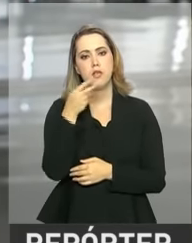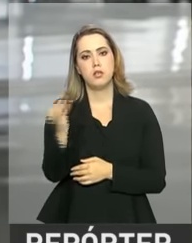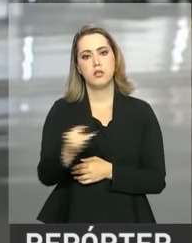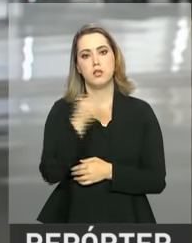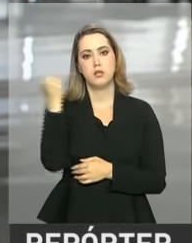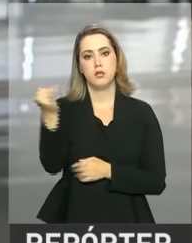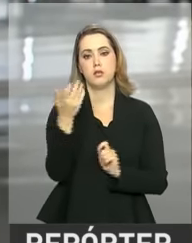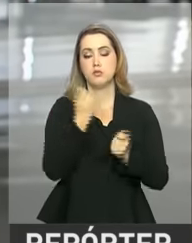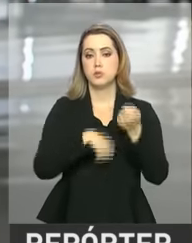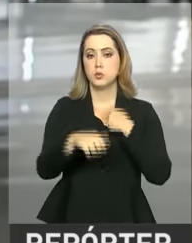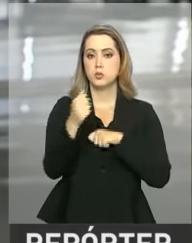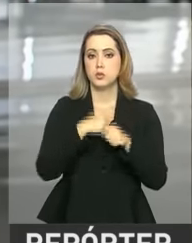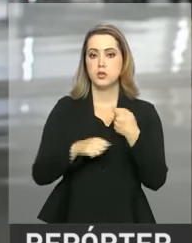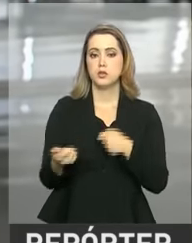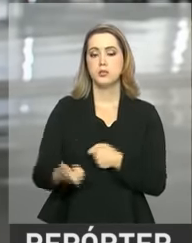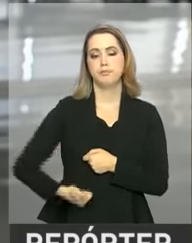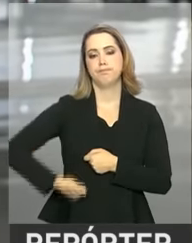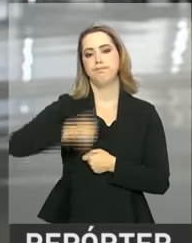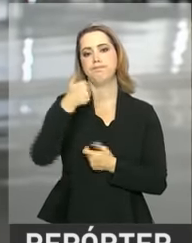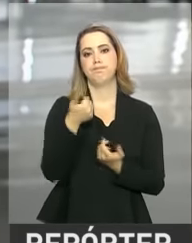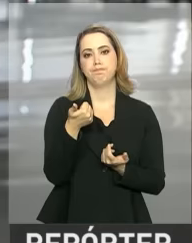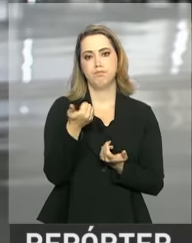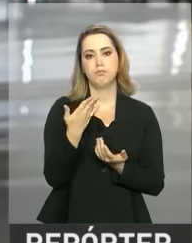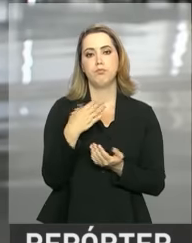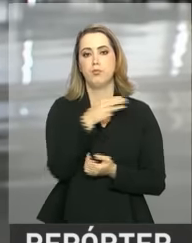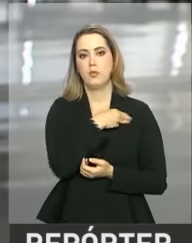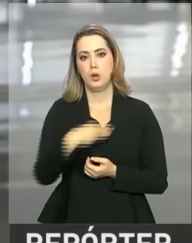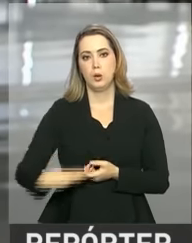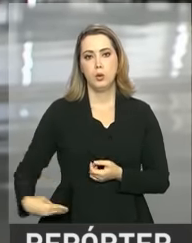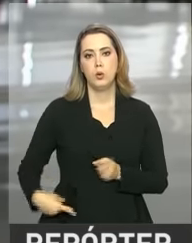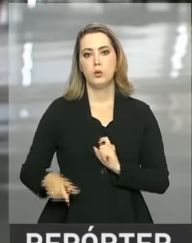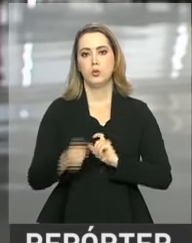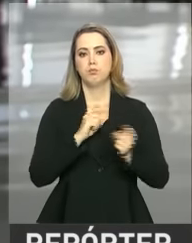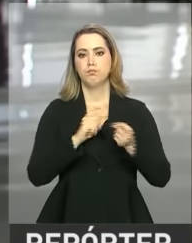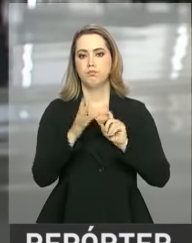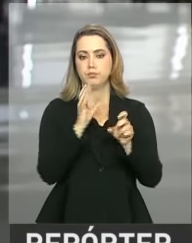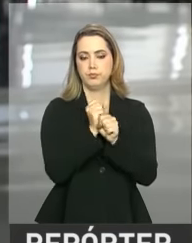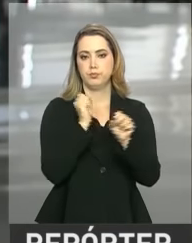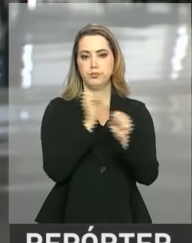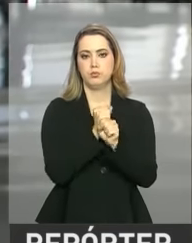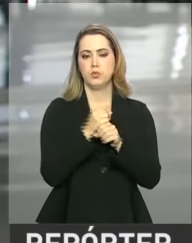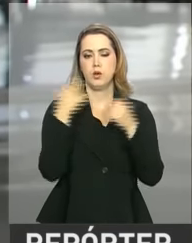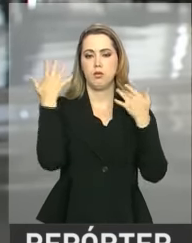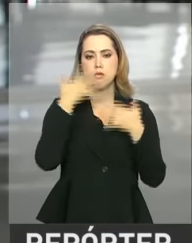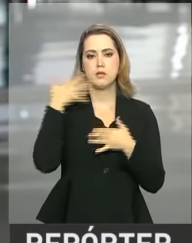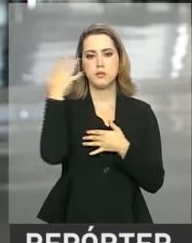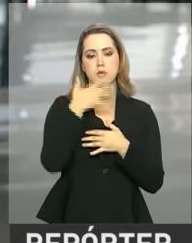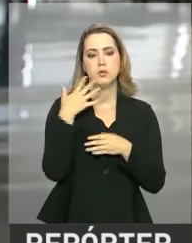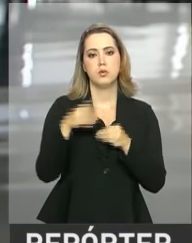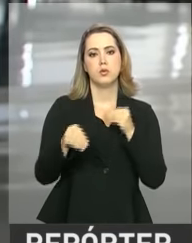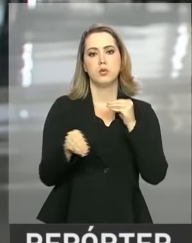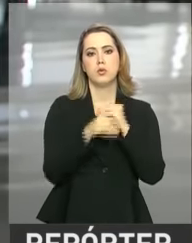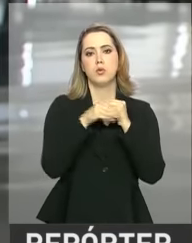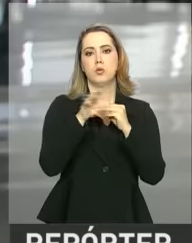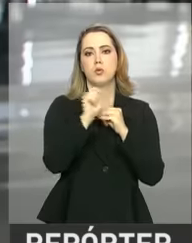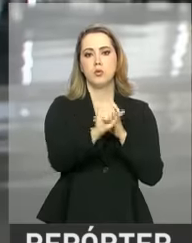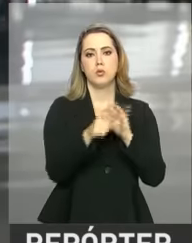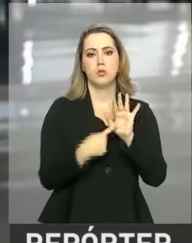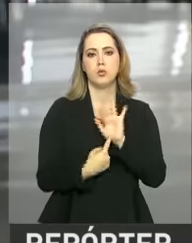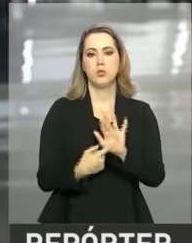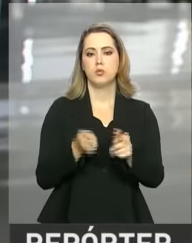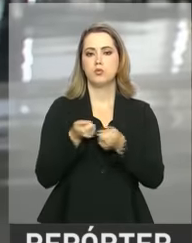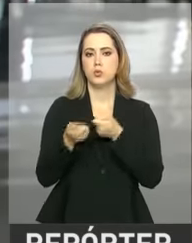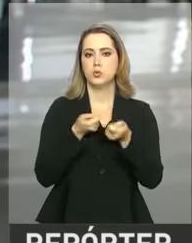para a economia reagir. O ministro da Fazenda, Henrique Meirelles, explicou que a PEC mostra que o país está comprometido com o ajuste